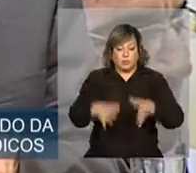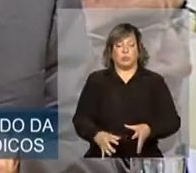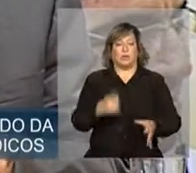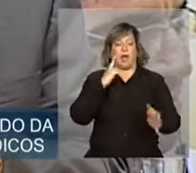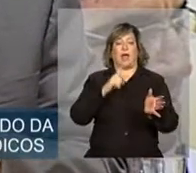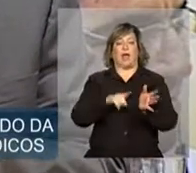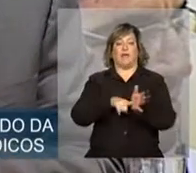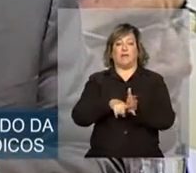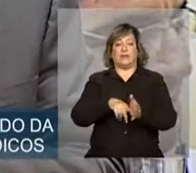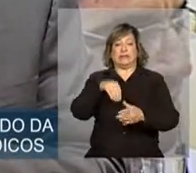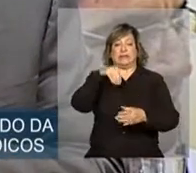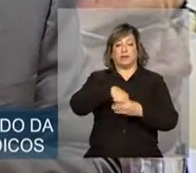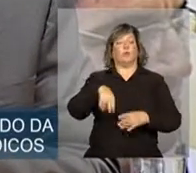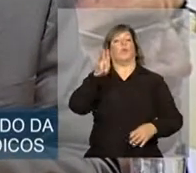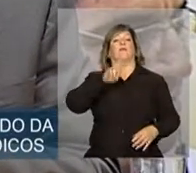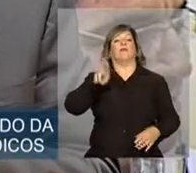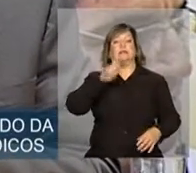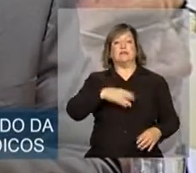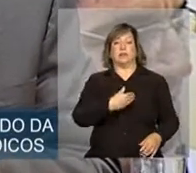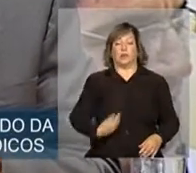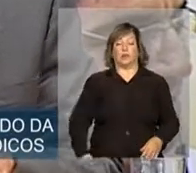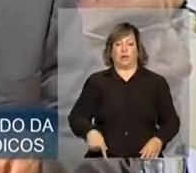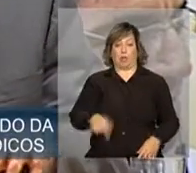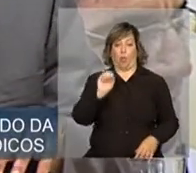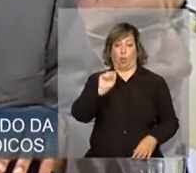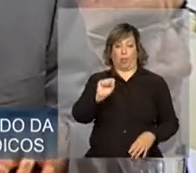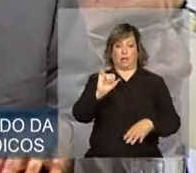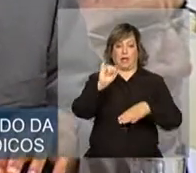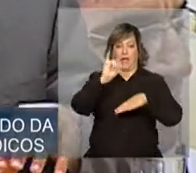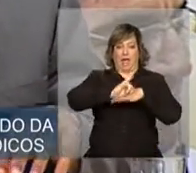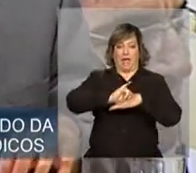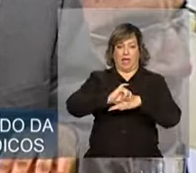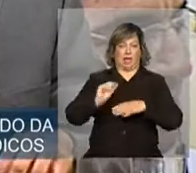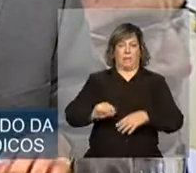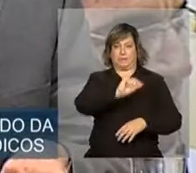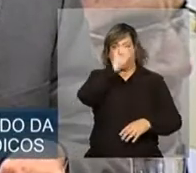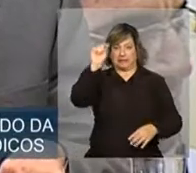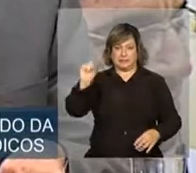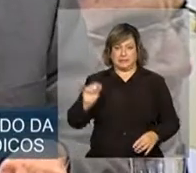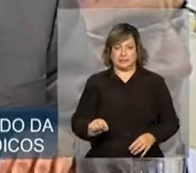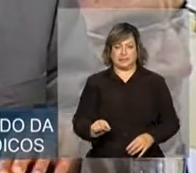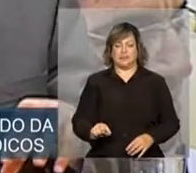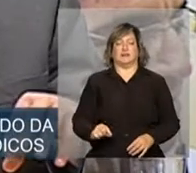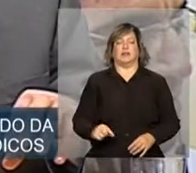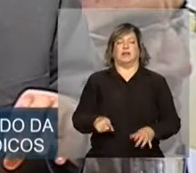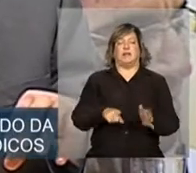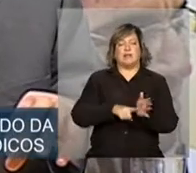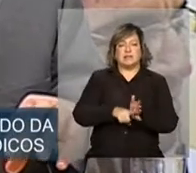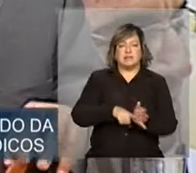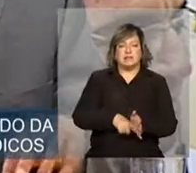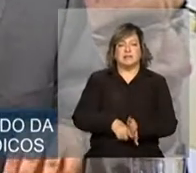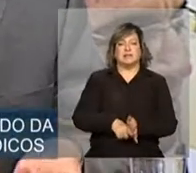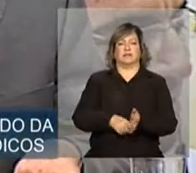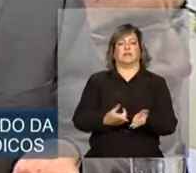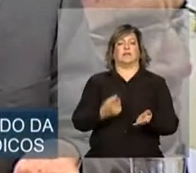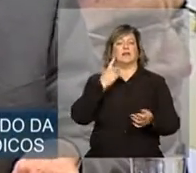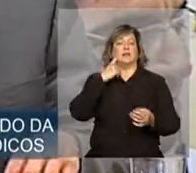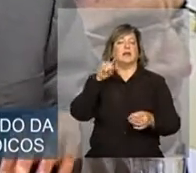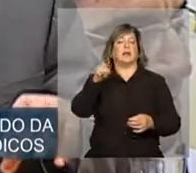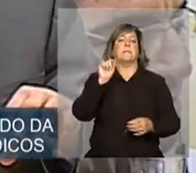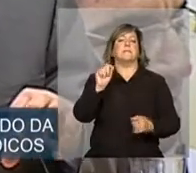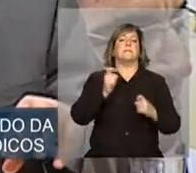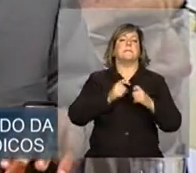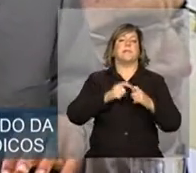em universidades públicas nessas outras capitais em todo o processo de avaliação avaliação da formação